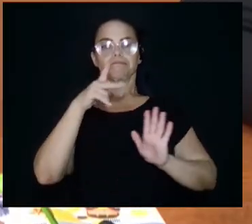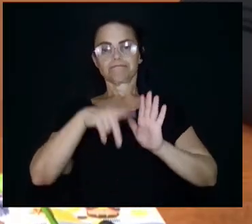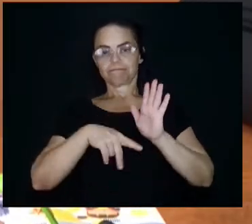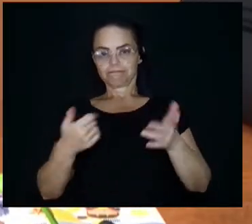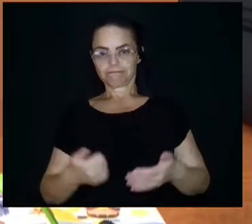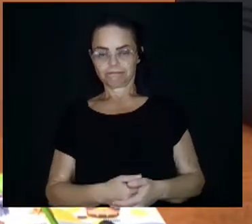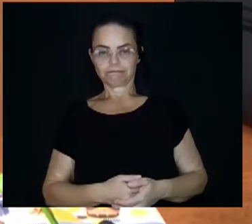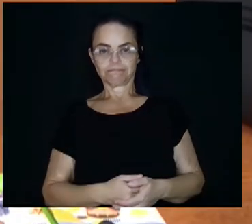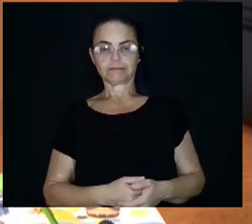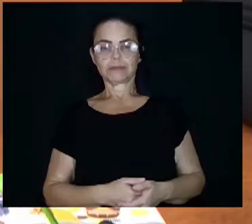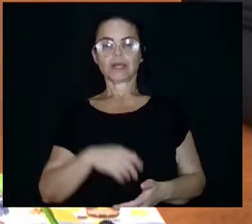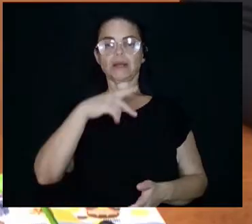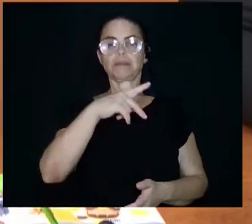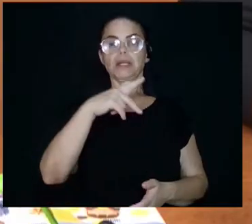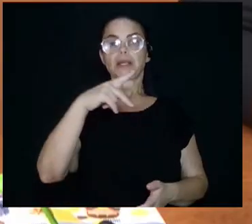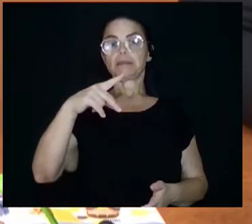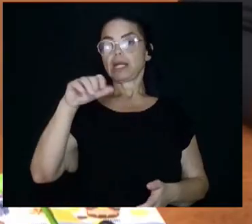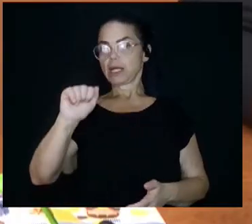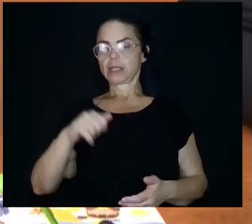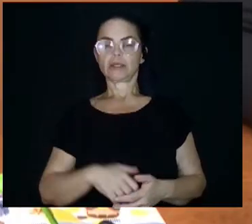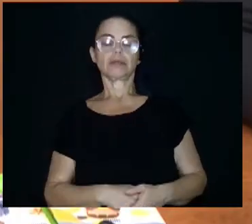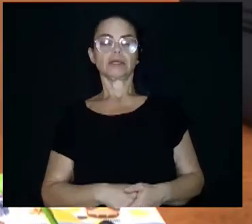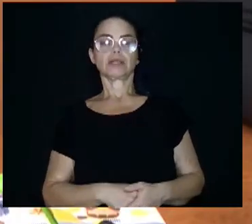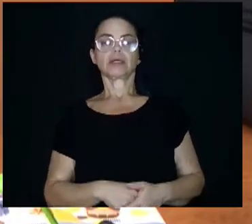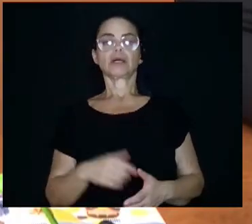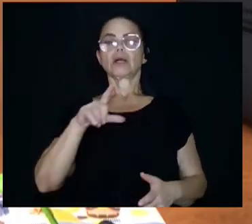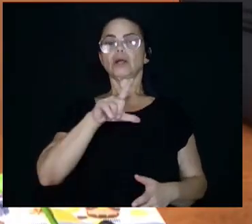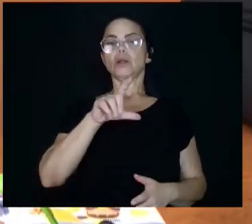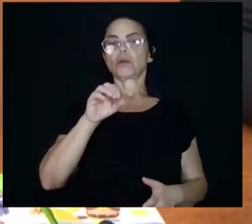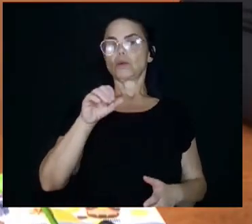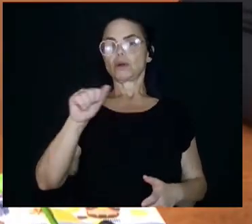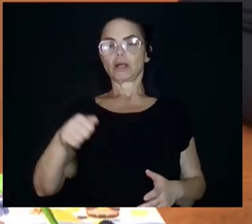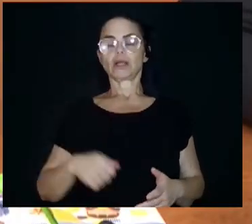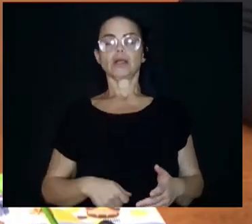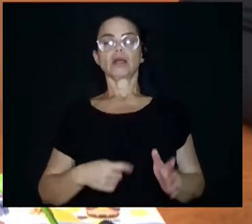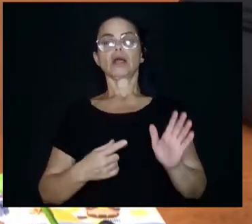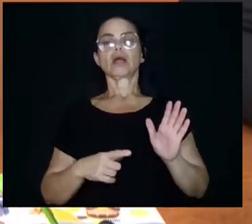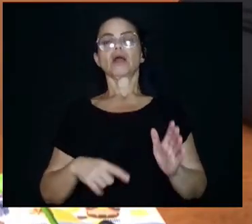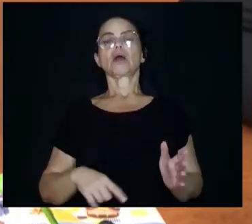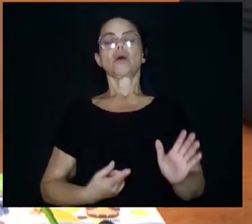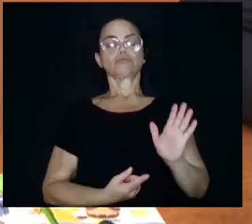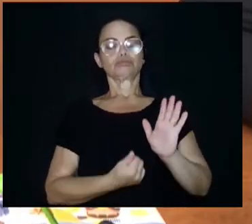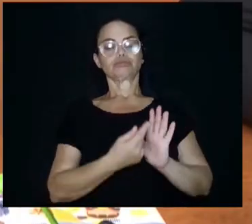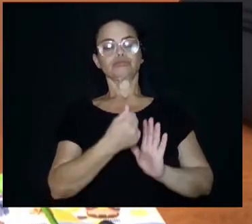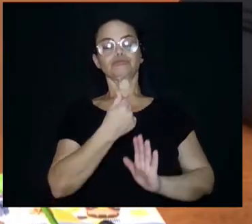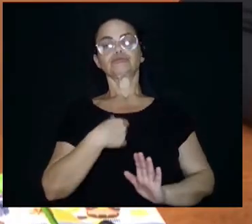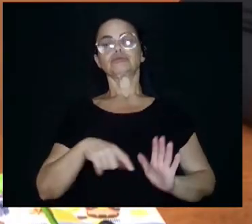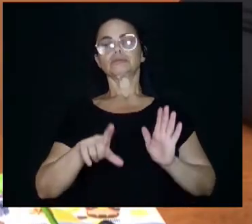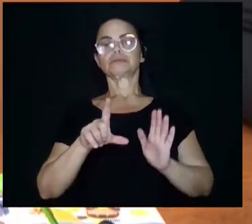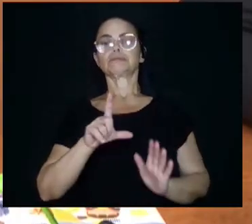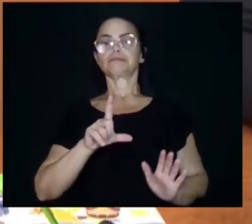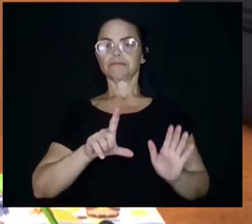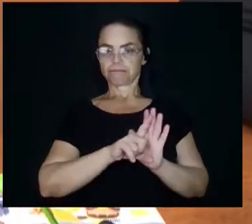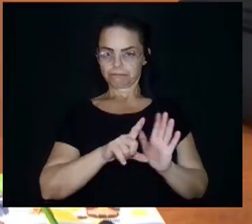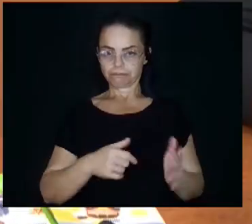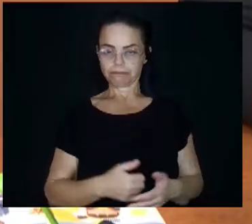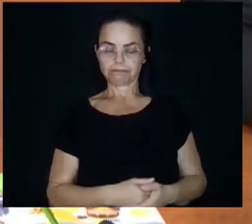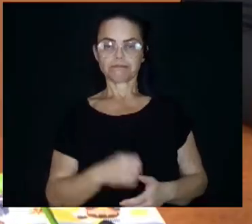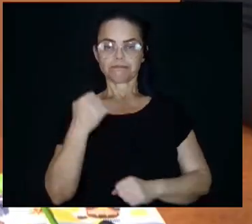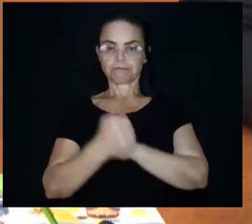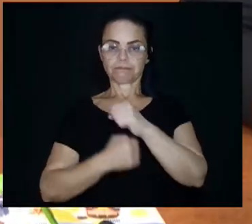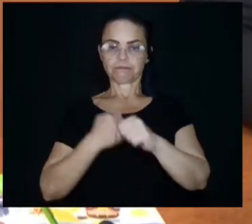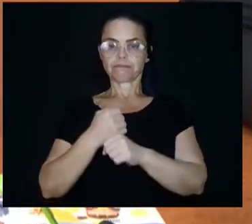PPA. Mas agora entrou a LOA, que é a Lei Orçamentária do ano que vem. Aí já é a hora da gente poder, inclusive, né, discutir isso. Você